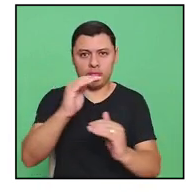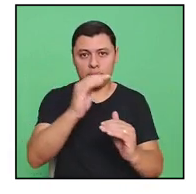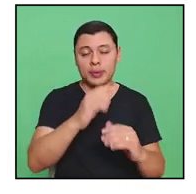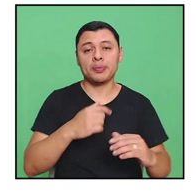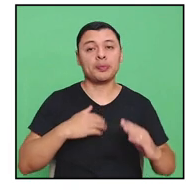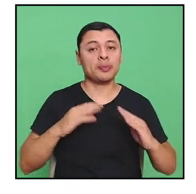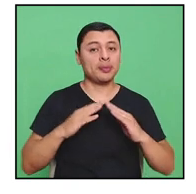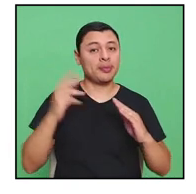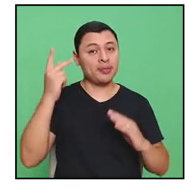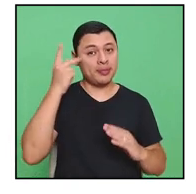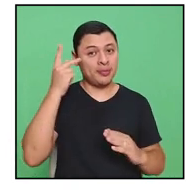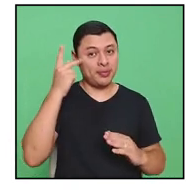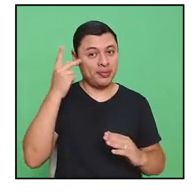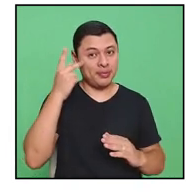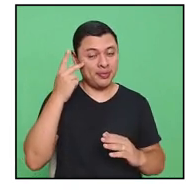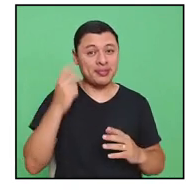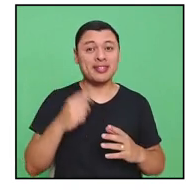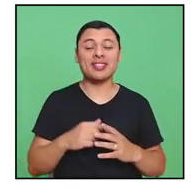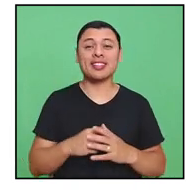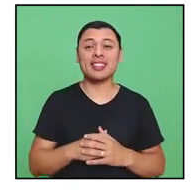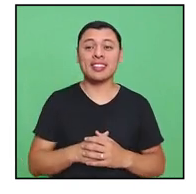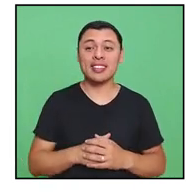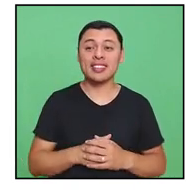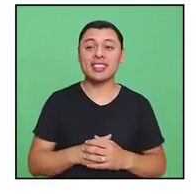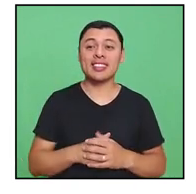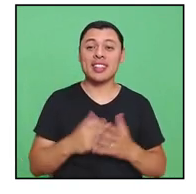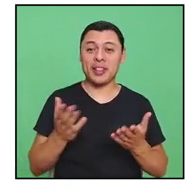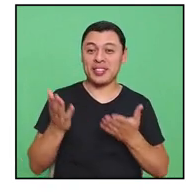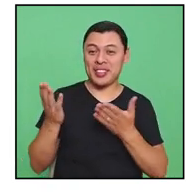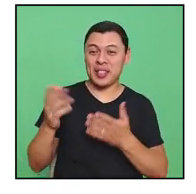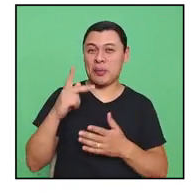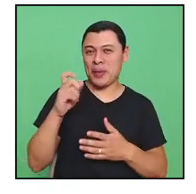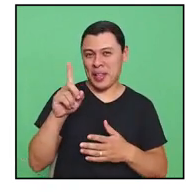Paulo. E deixa para o Pedro agora falar também.